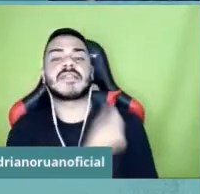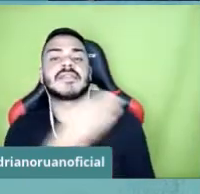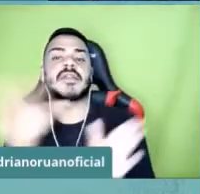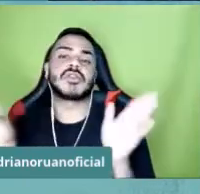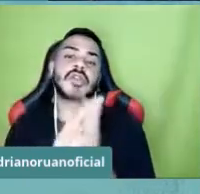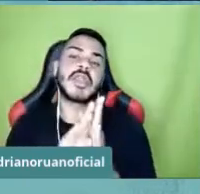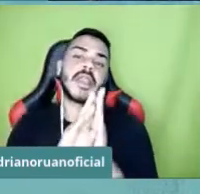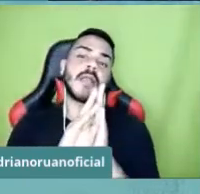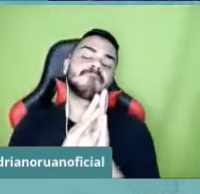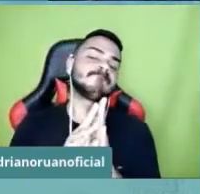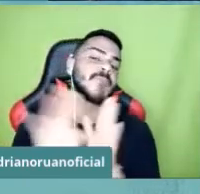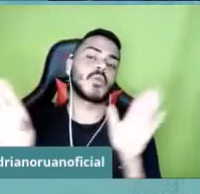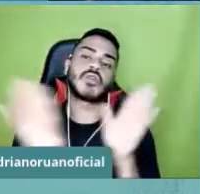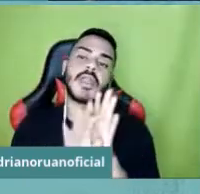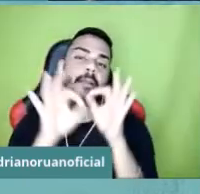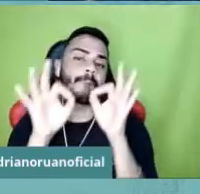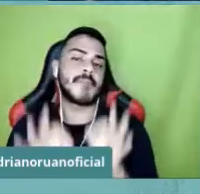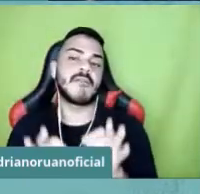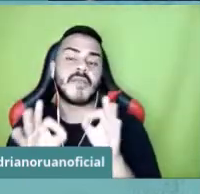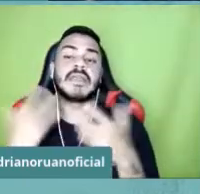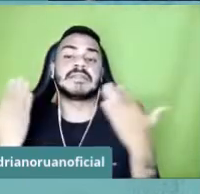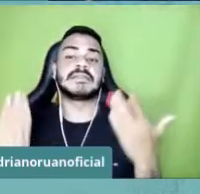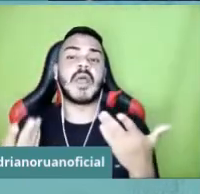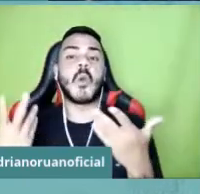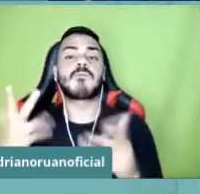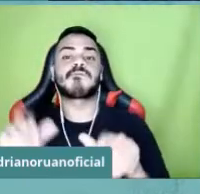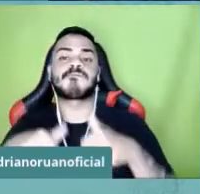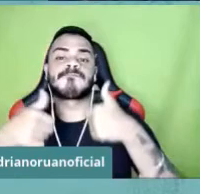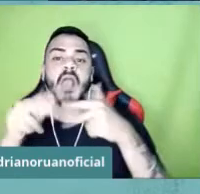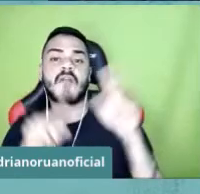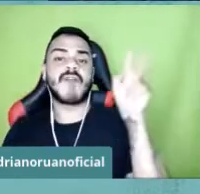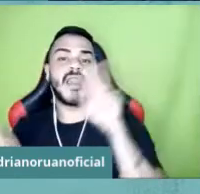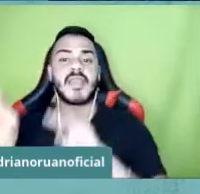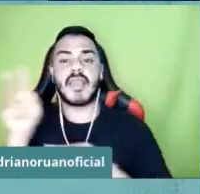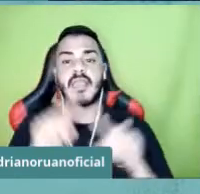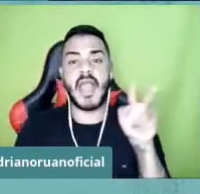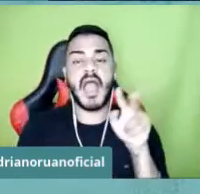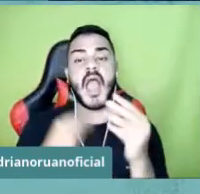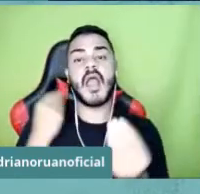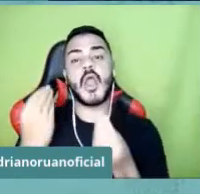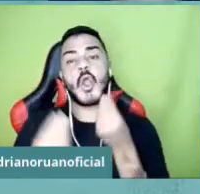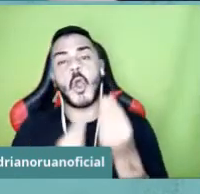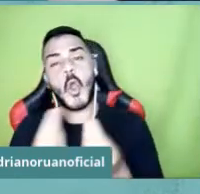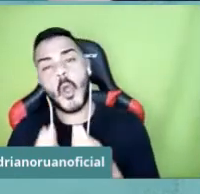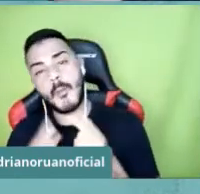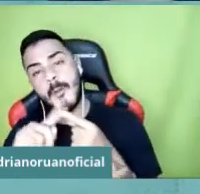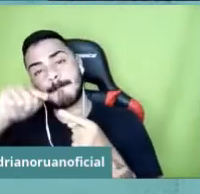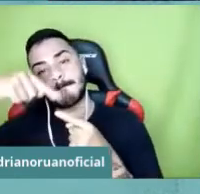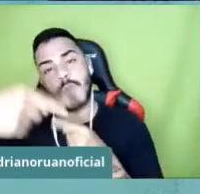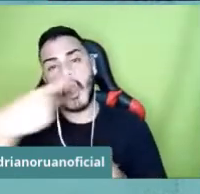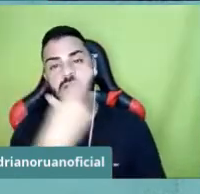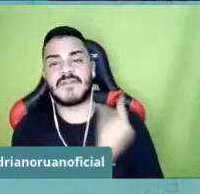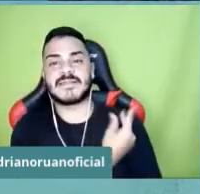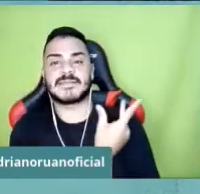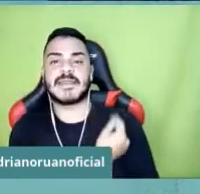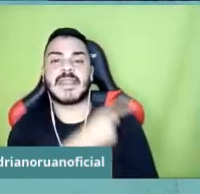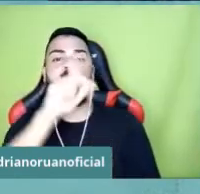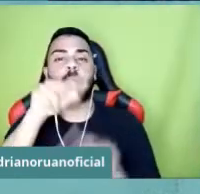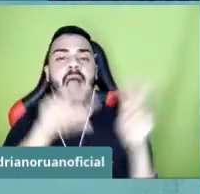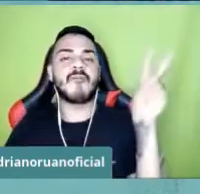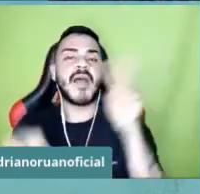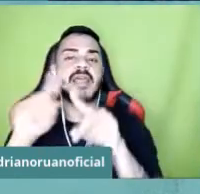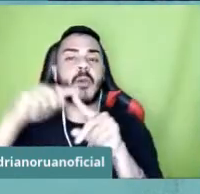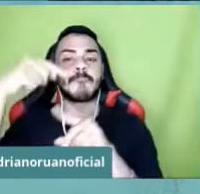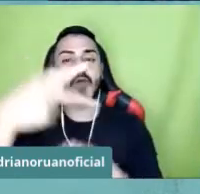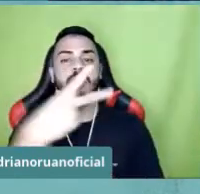adequada. Então, a efetividade a gente vai avaliar como pós-vacina, né? É uma forma pós-vacina. E para isso